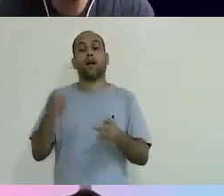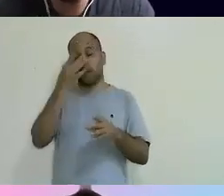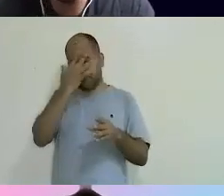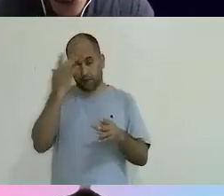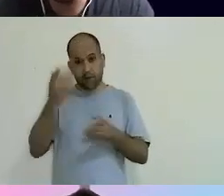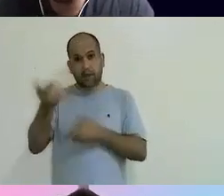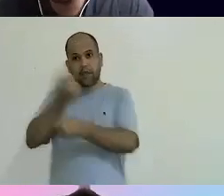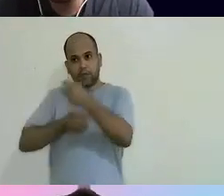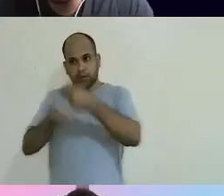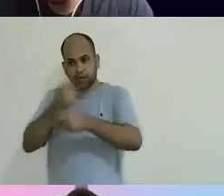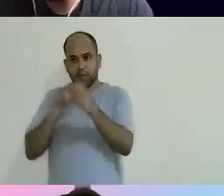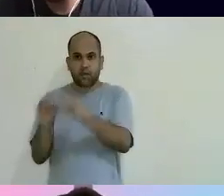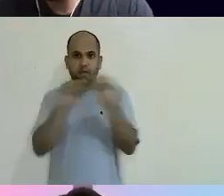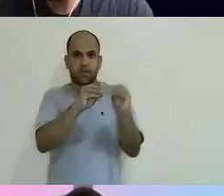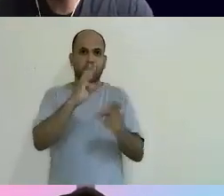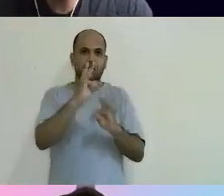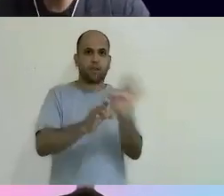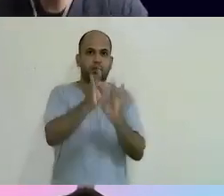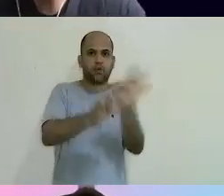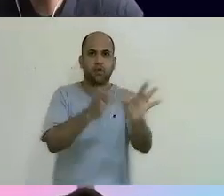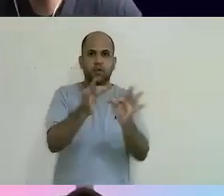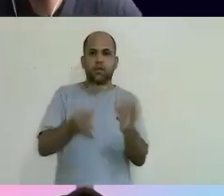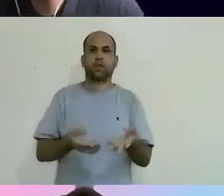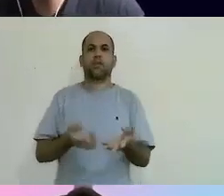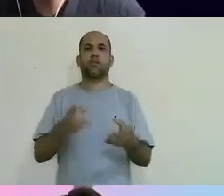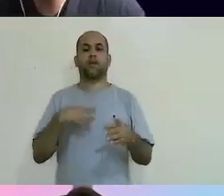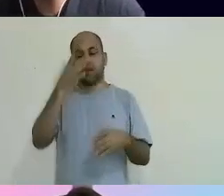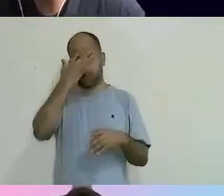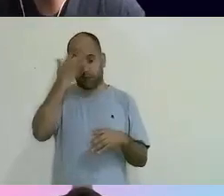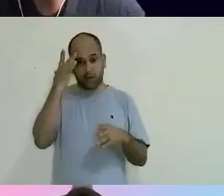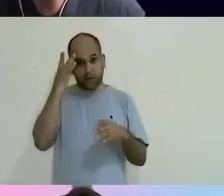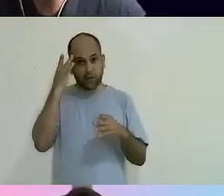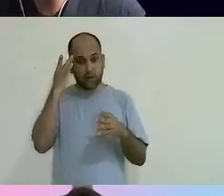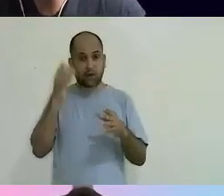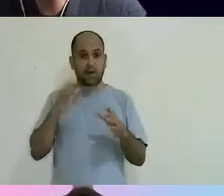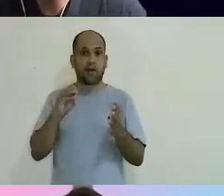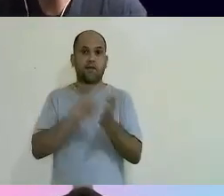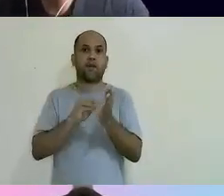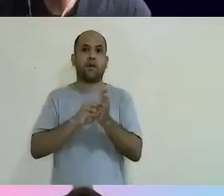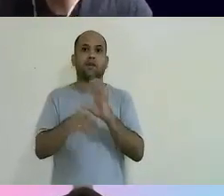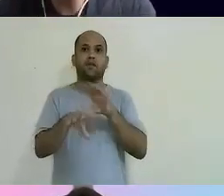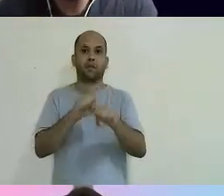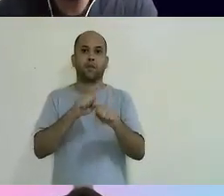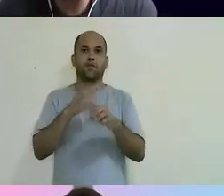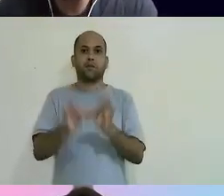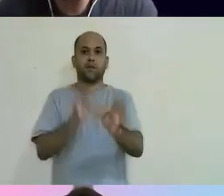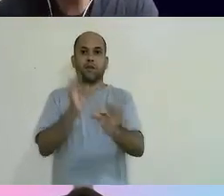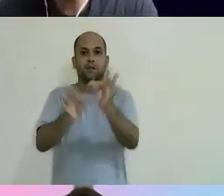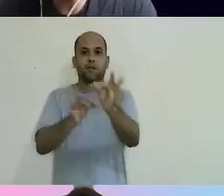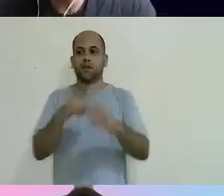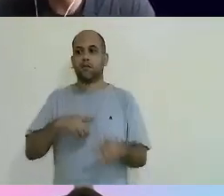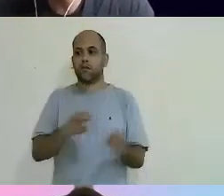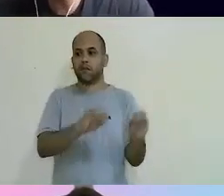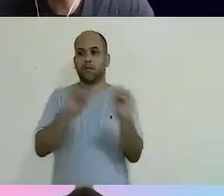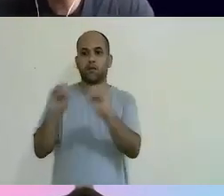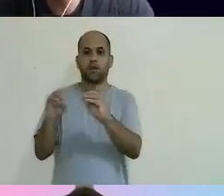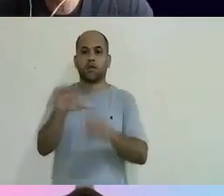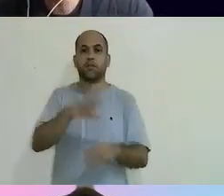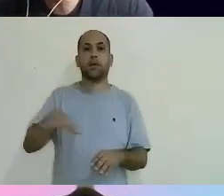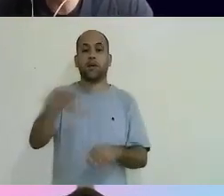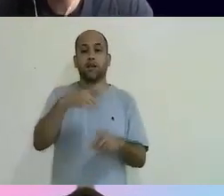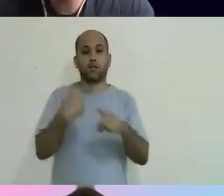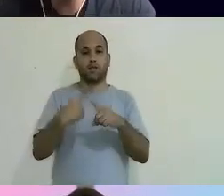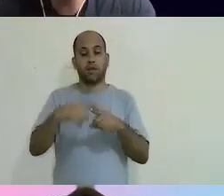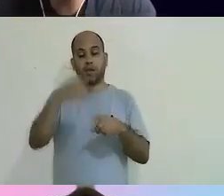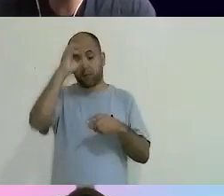de tecnologia. A pessoa não tem uma formação em tecnologia, mas está indo para uma área porque aprendeu, fez vários